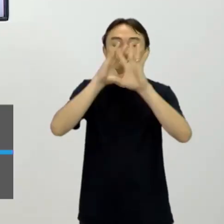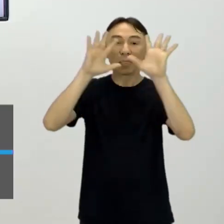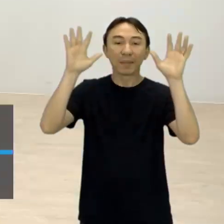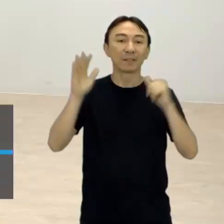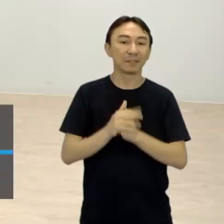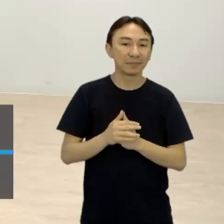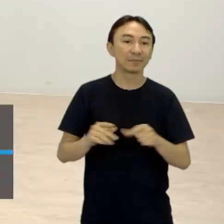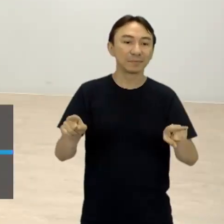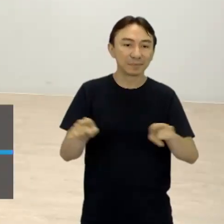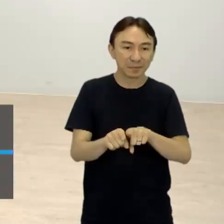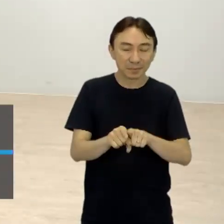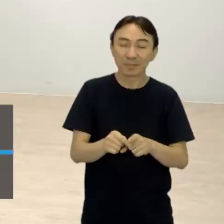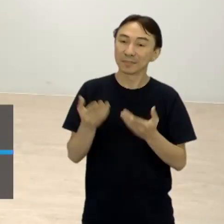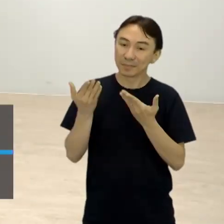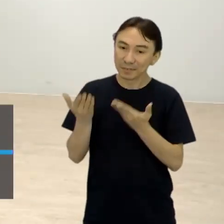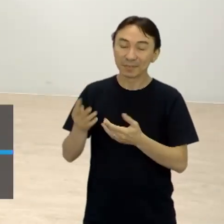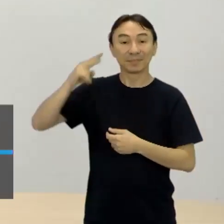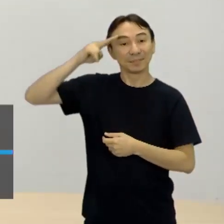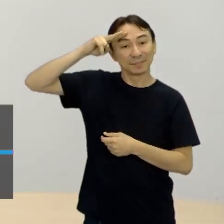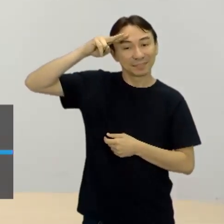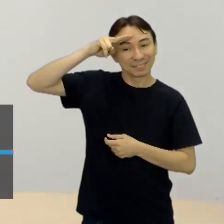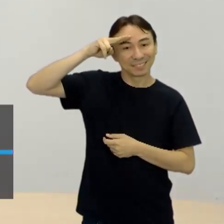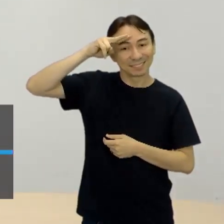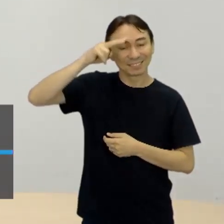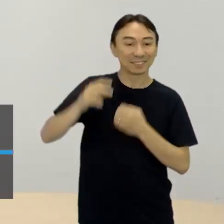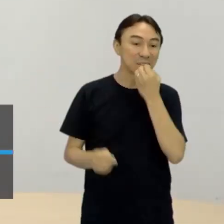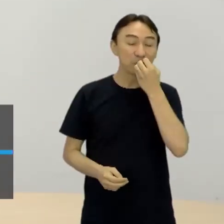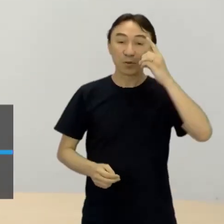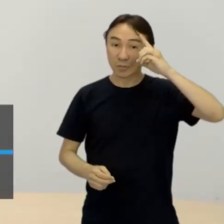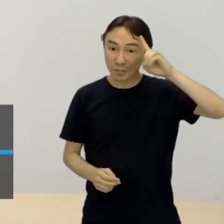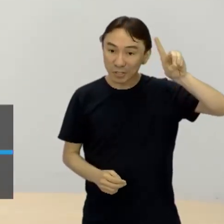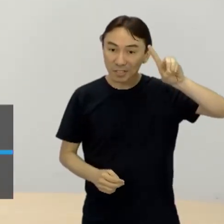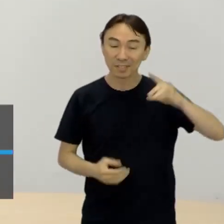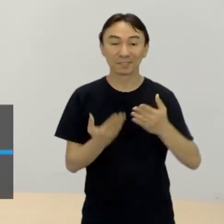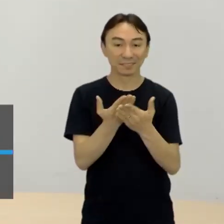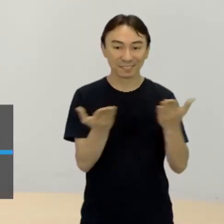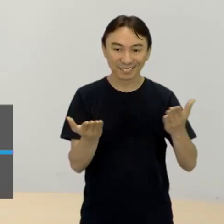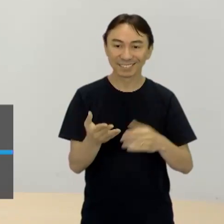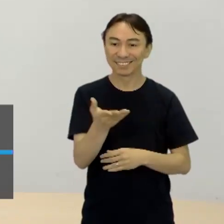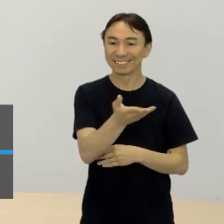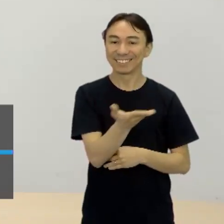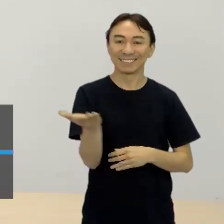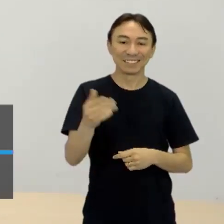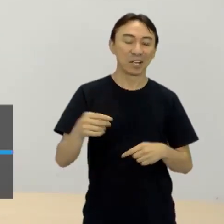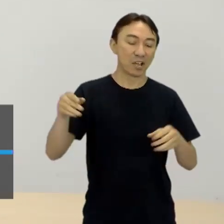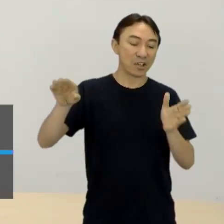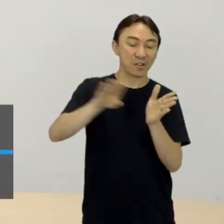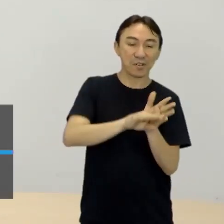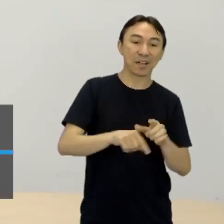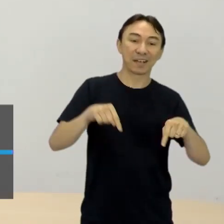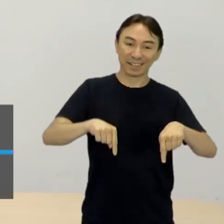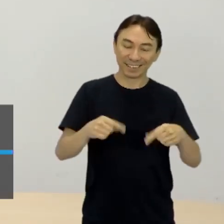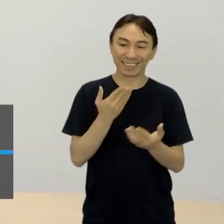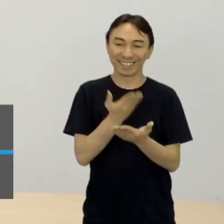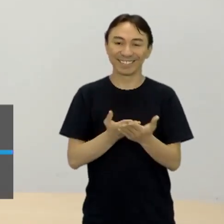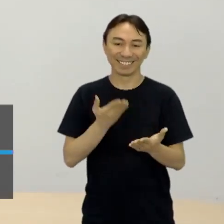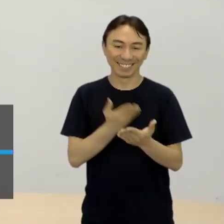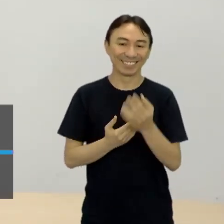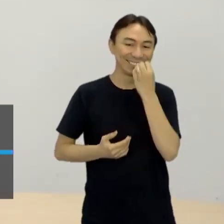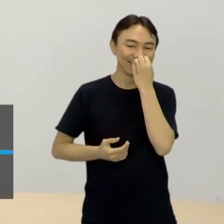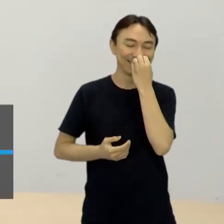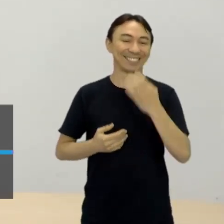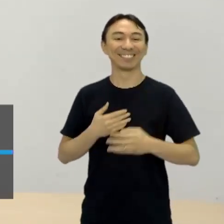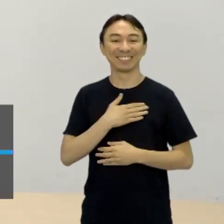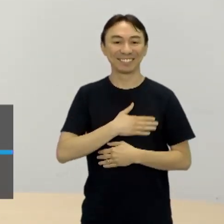você, Vivi. Oi, Tony, muito obrigada. Bom dia, pessoal. Que bom que vocês chegaram aqui para a nossa aula. Sejam bem-vindos. Aqui nós já temos